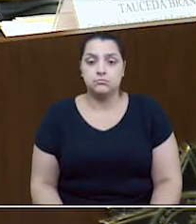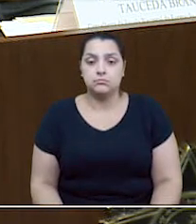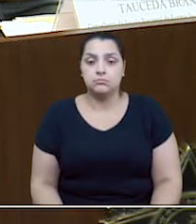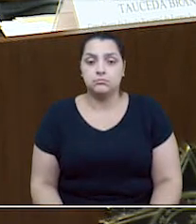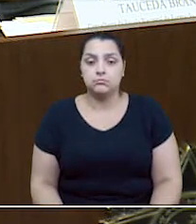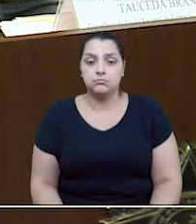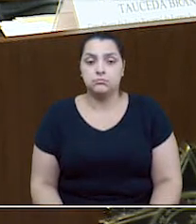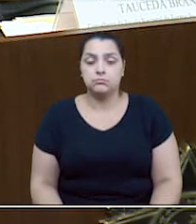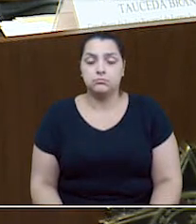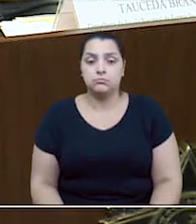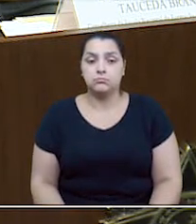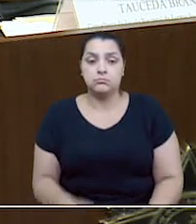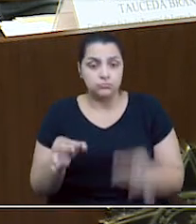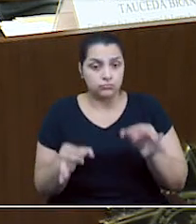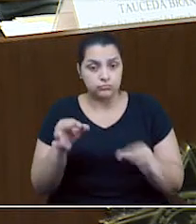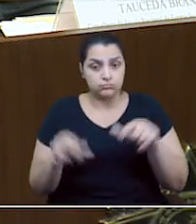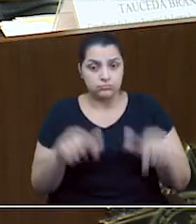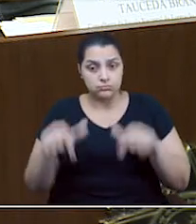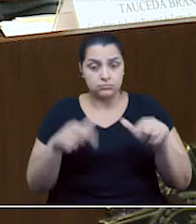A Justiça do Trabalho regulamentou o tema